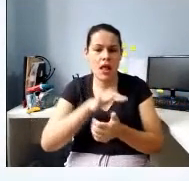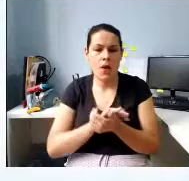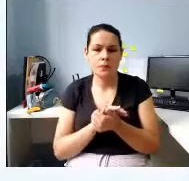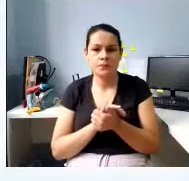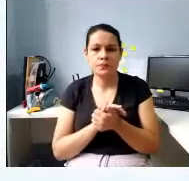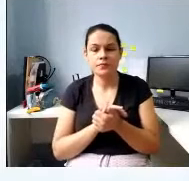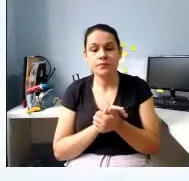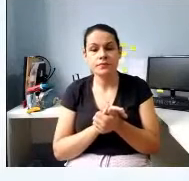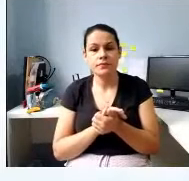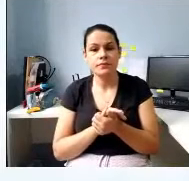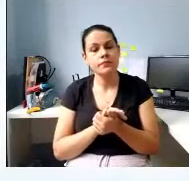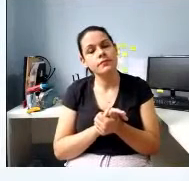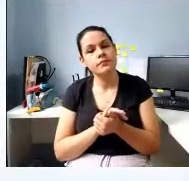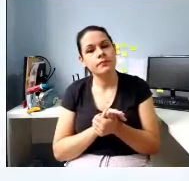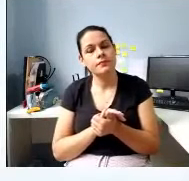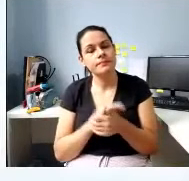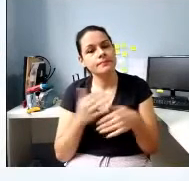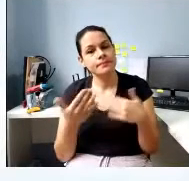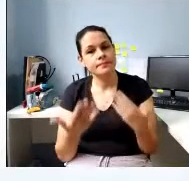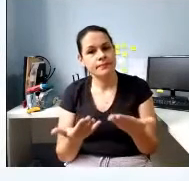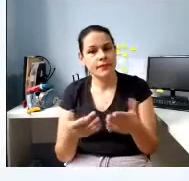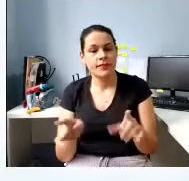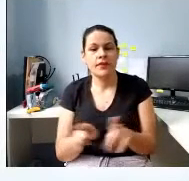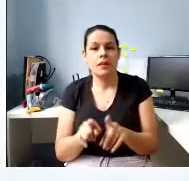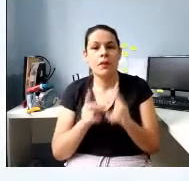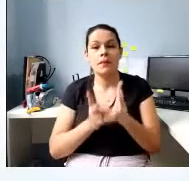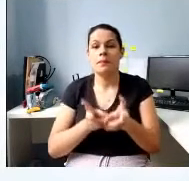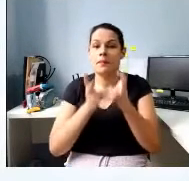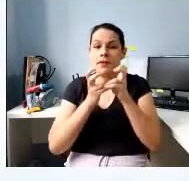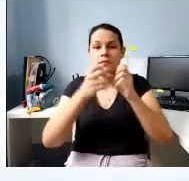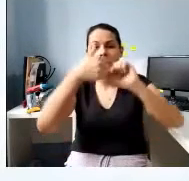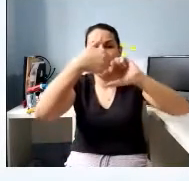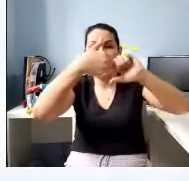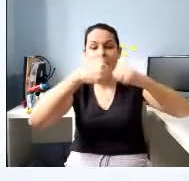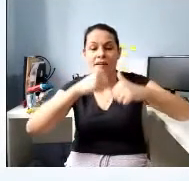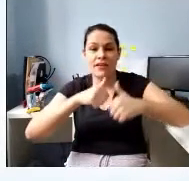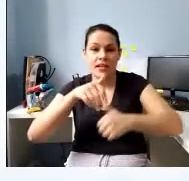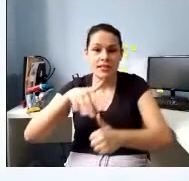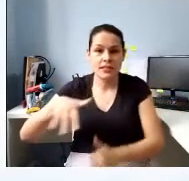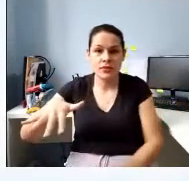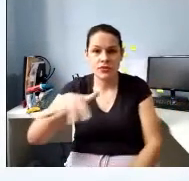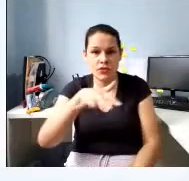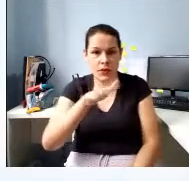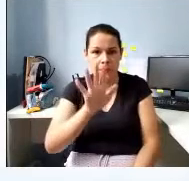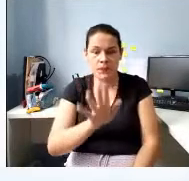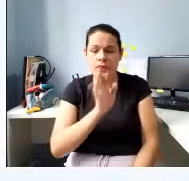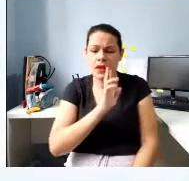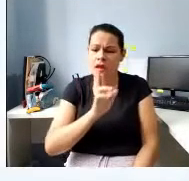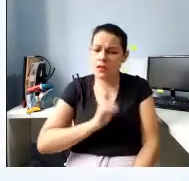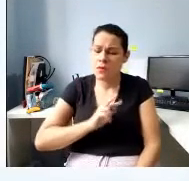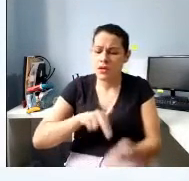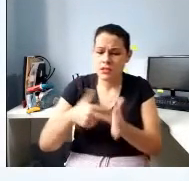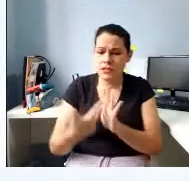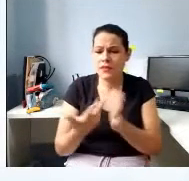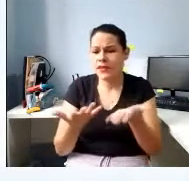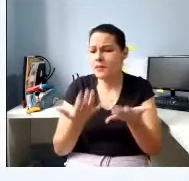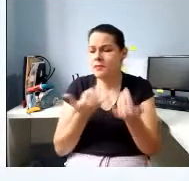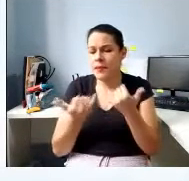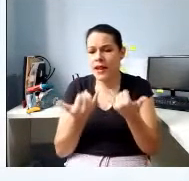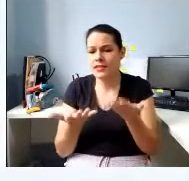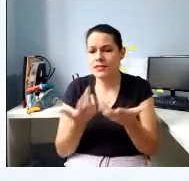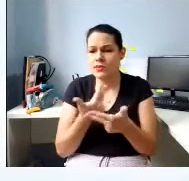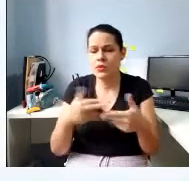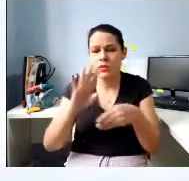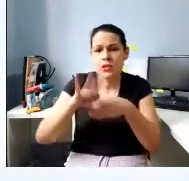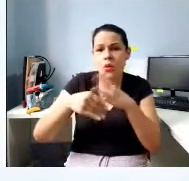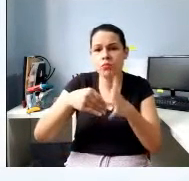Agora, também avaliando o resultado como um todo. Né? O resultado ele é uma colcha de retalho. Né? Sempre a